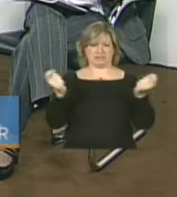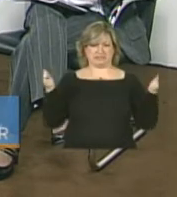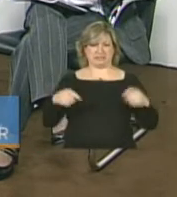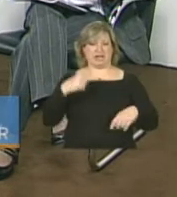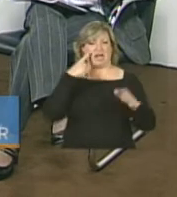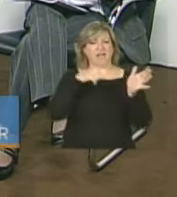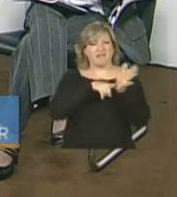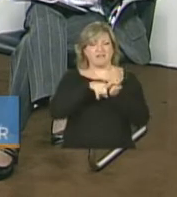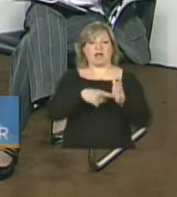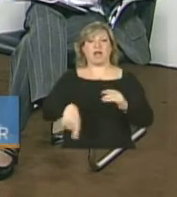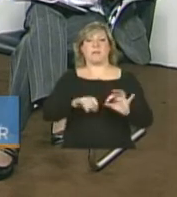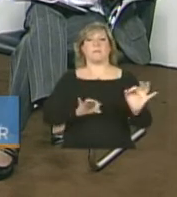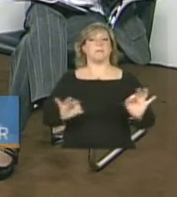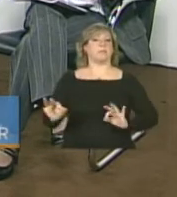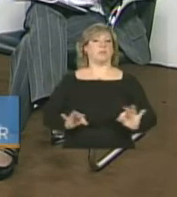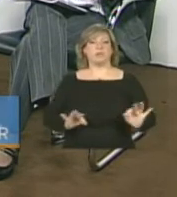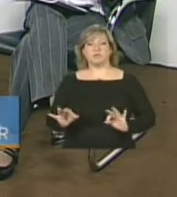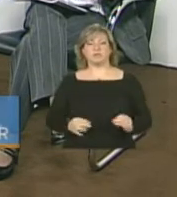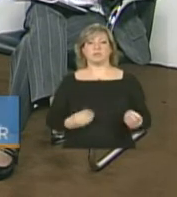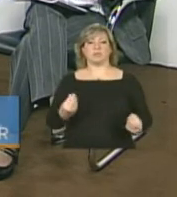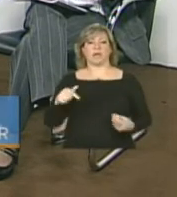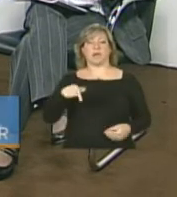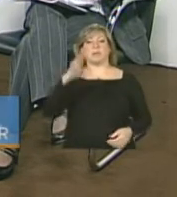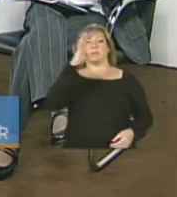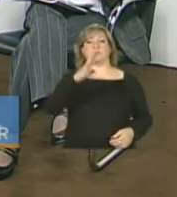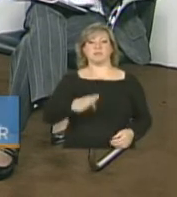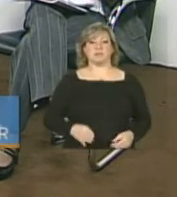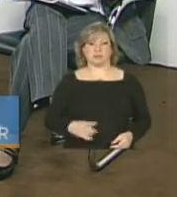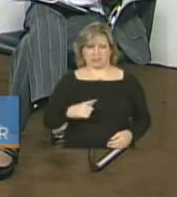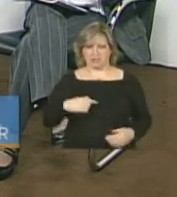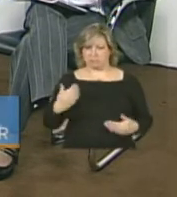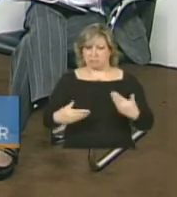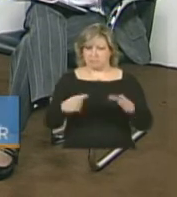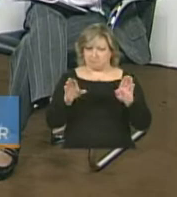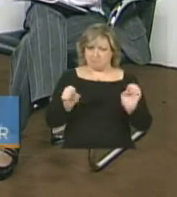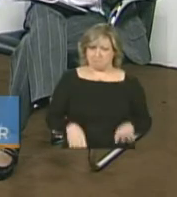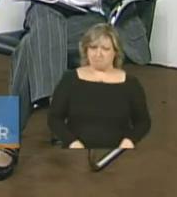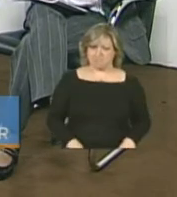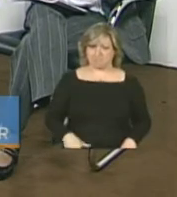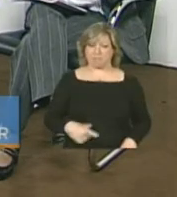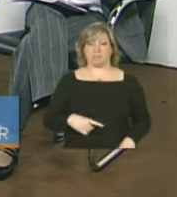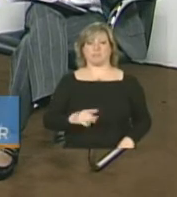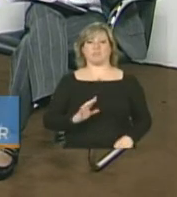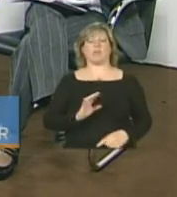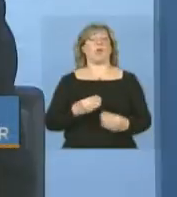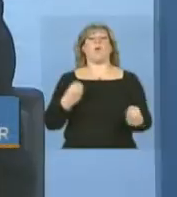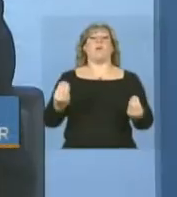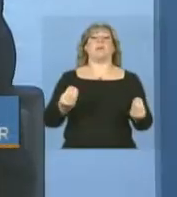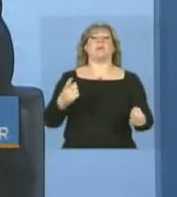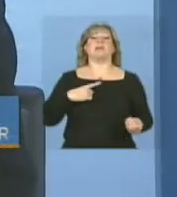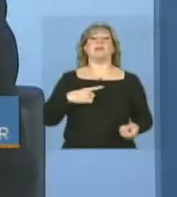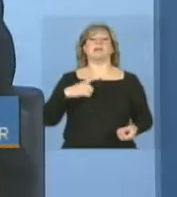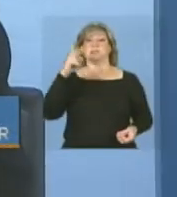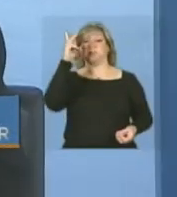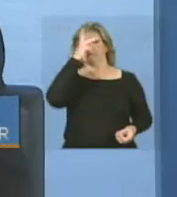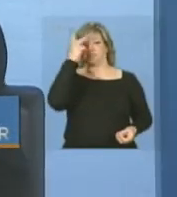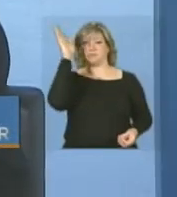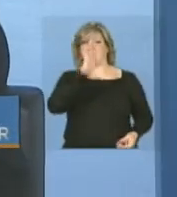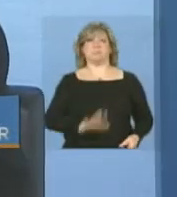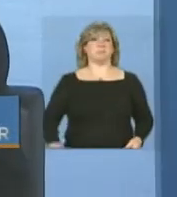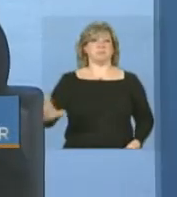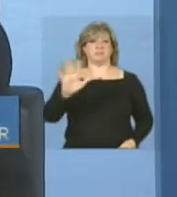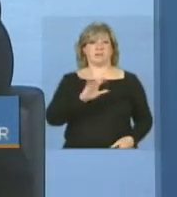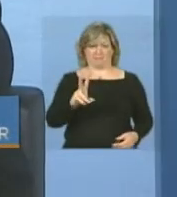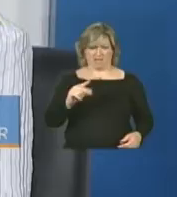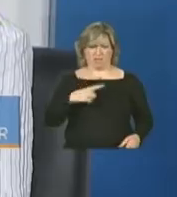projetos? Como é que estão os projetos no Brasil? Se eles estão andando direitinho, se está atendendo todo mundo? Como tem gente de todo o Brasil, você acredita que vai ter esse